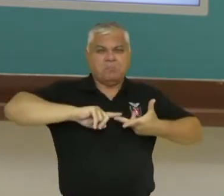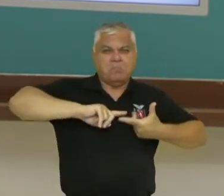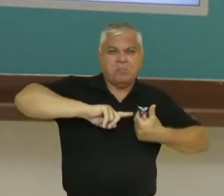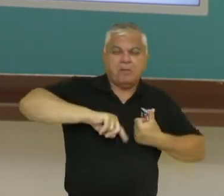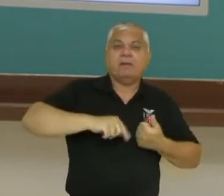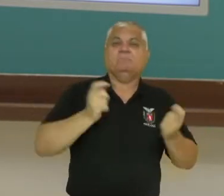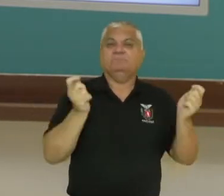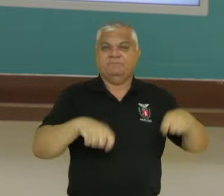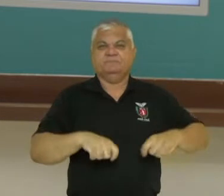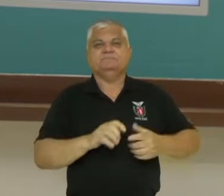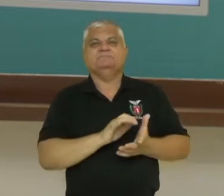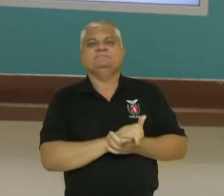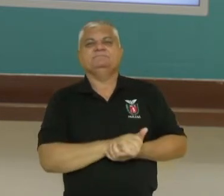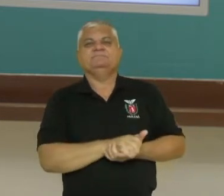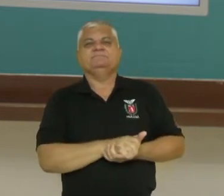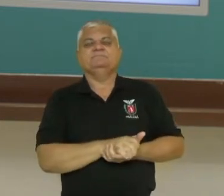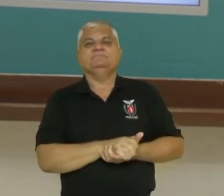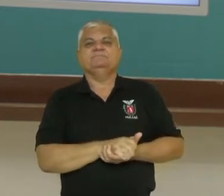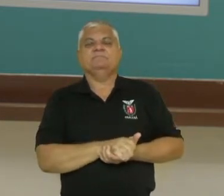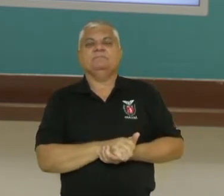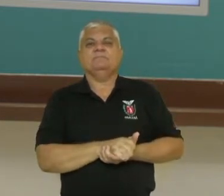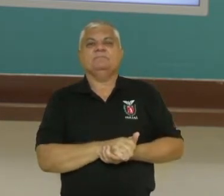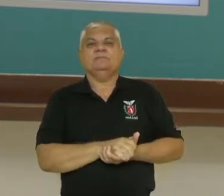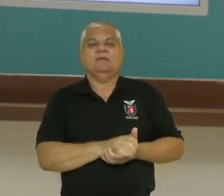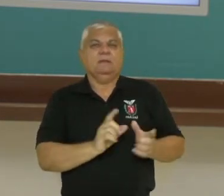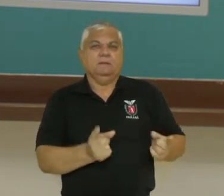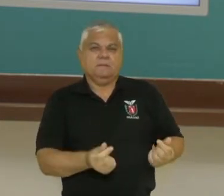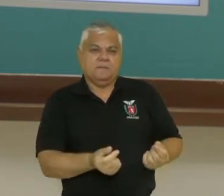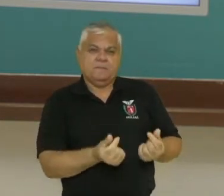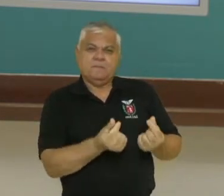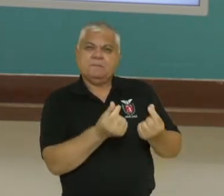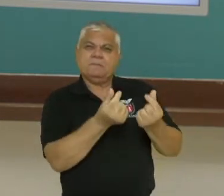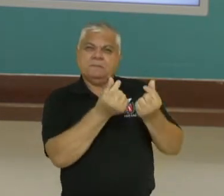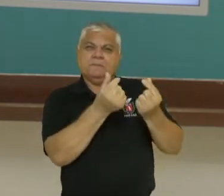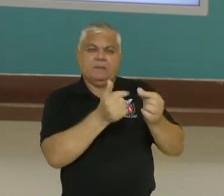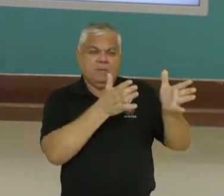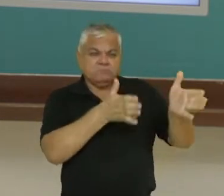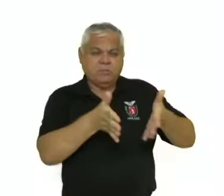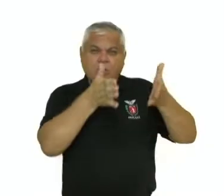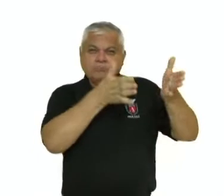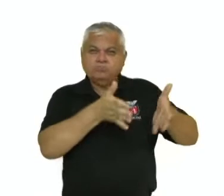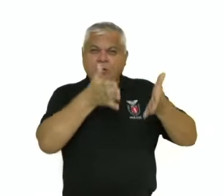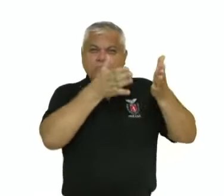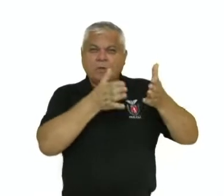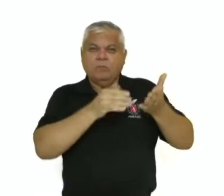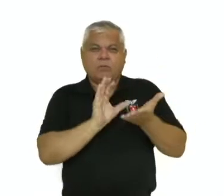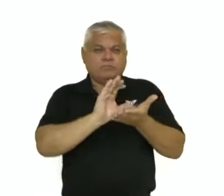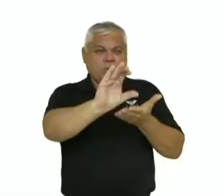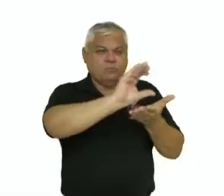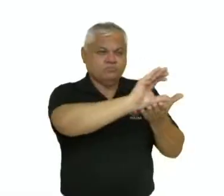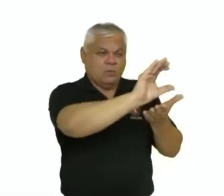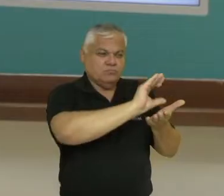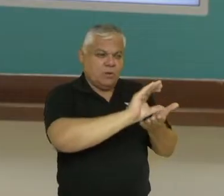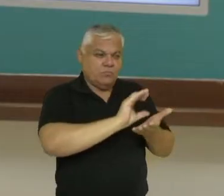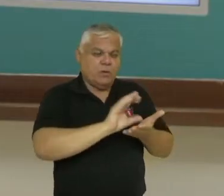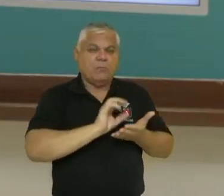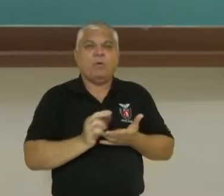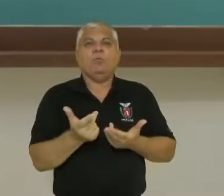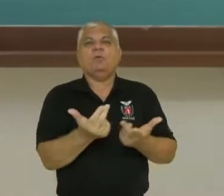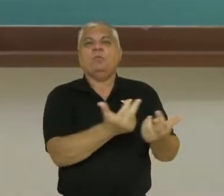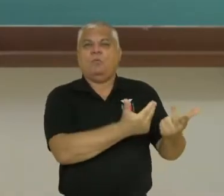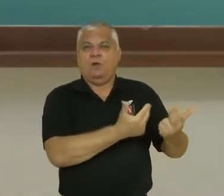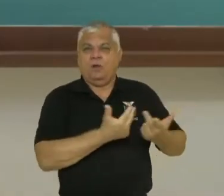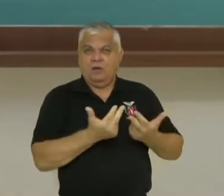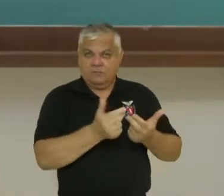funcional. Toda a riqueza gerada pelos processos produtivos é igualmente dividida entre todos.